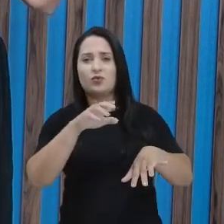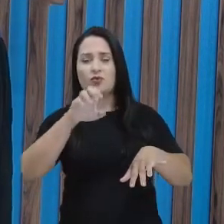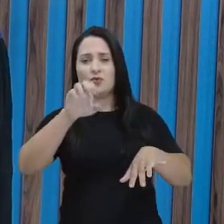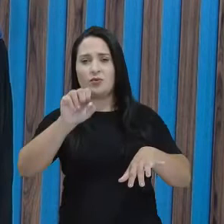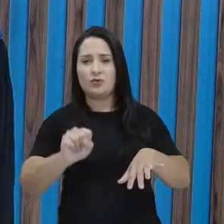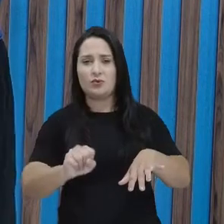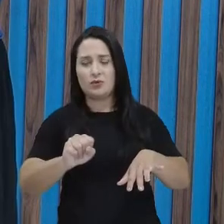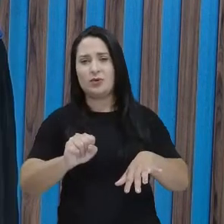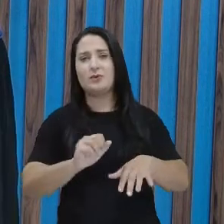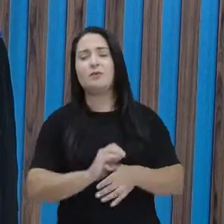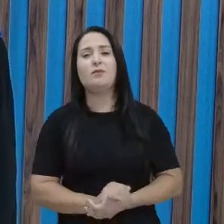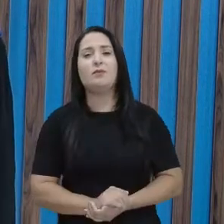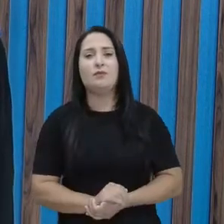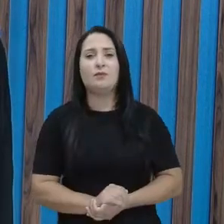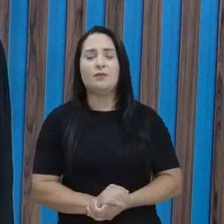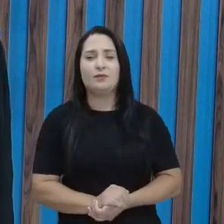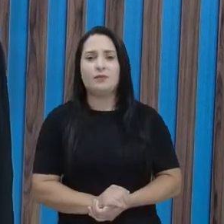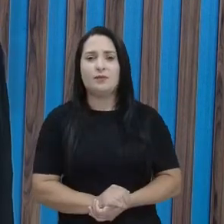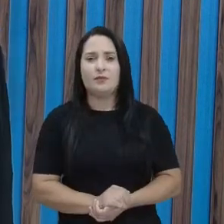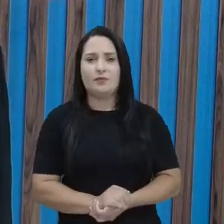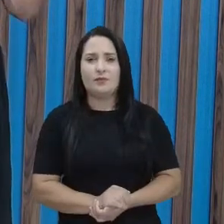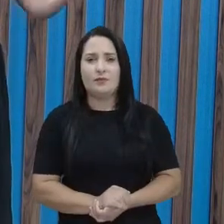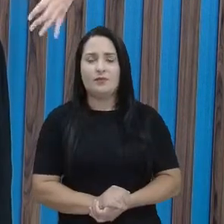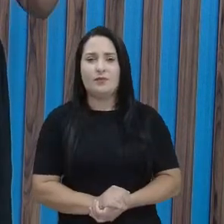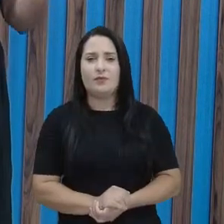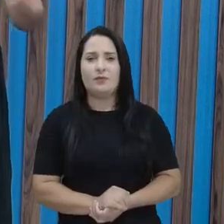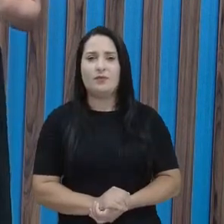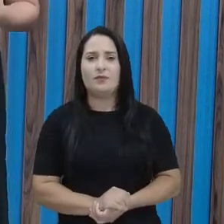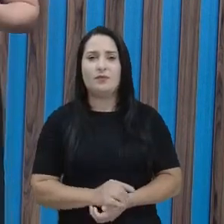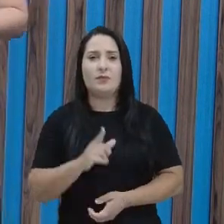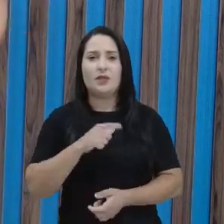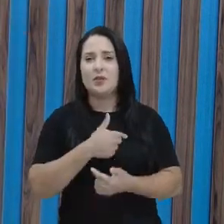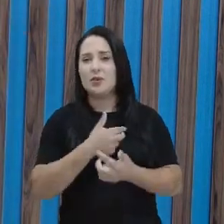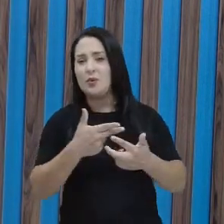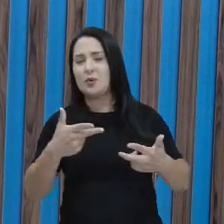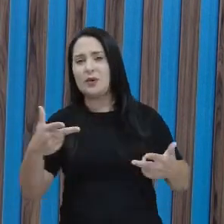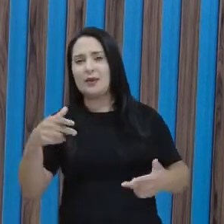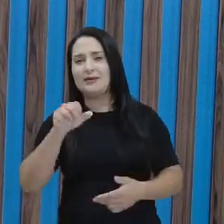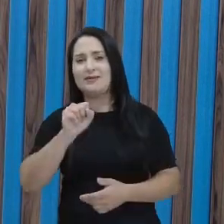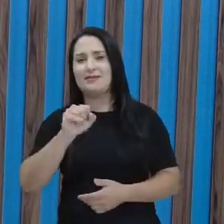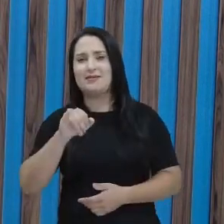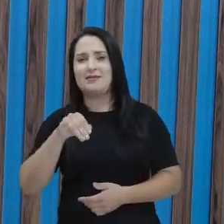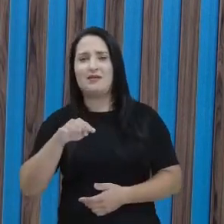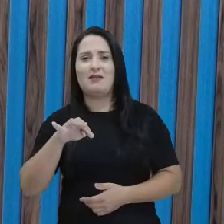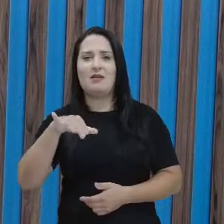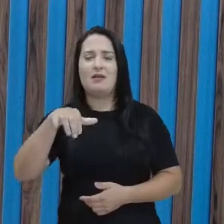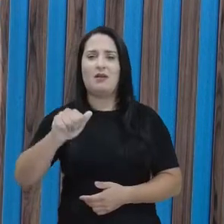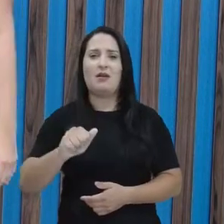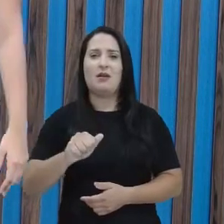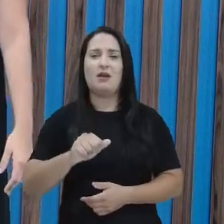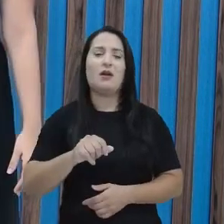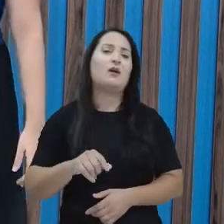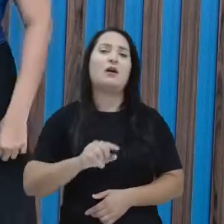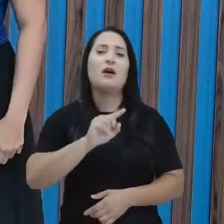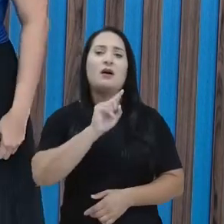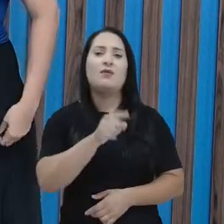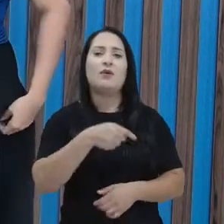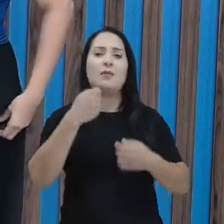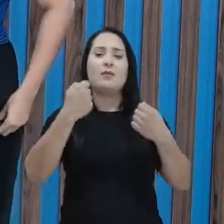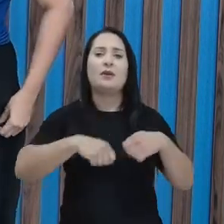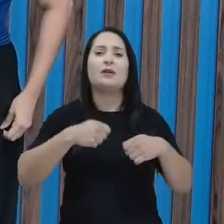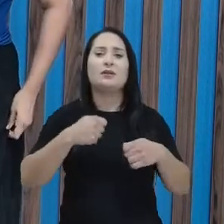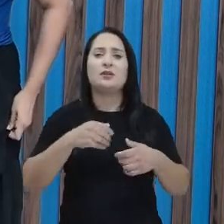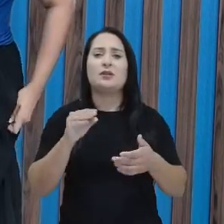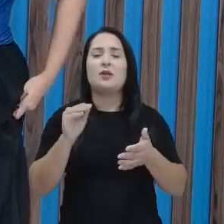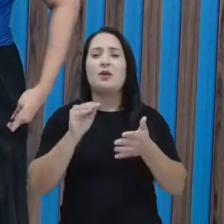novo, é mais ou menos a mesma lógica dos elementos de mesma função sintática. A vírgula deve ser colocada antes